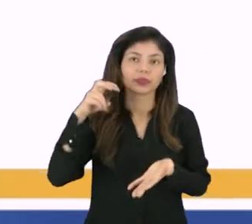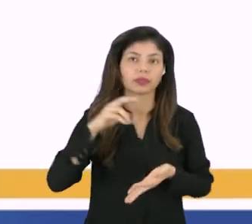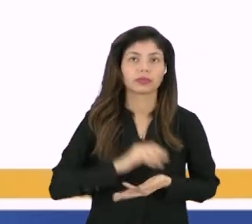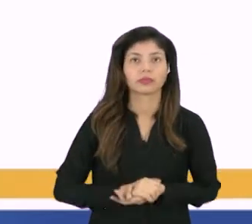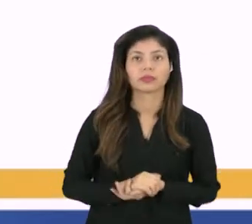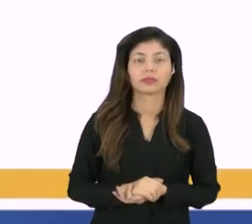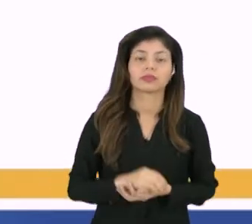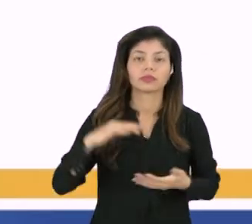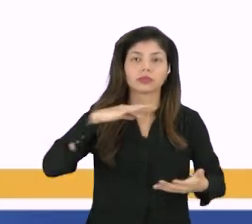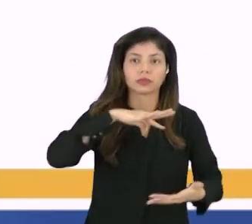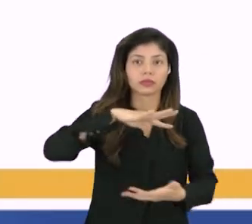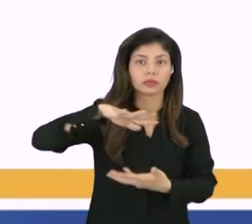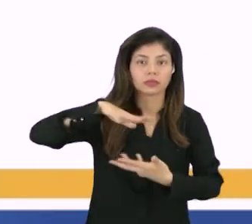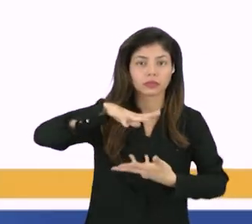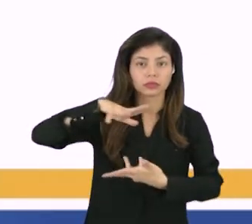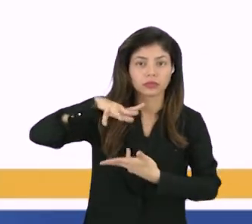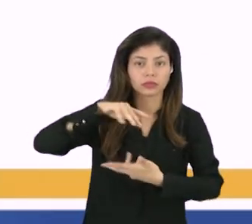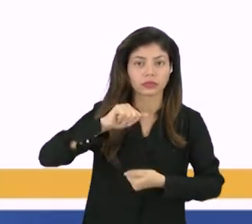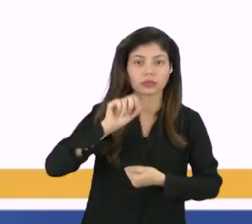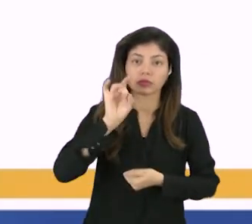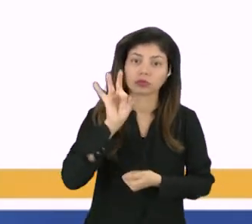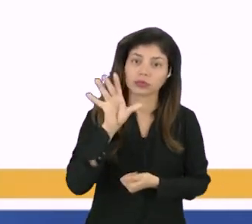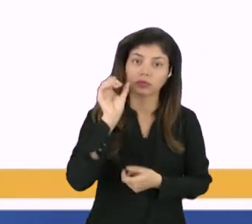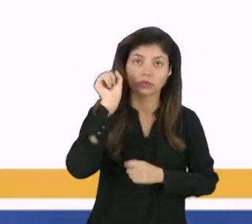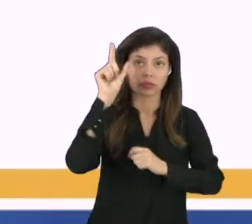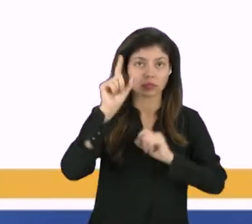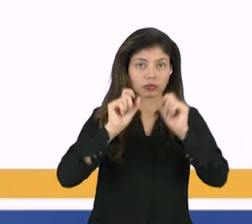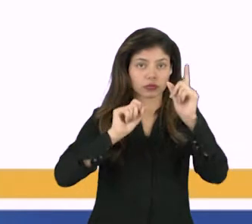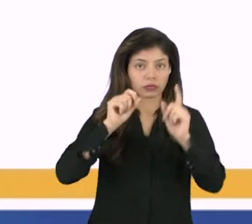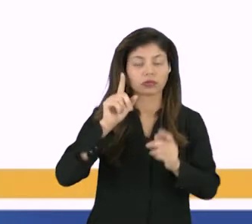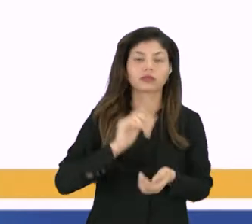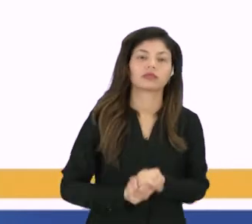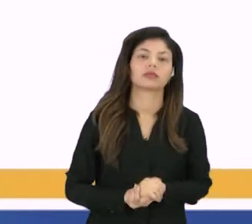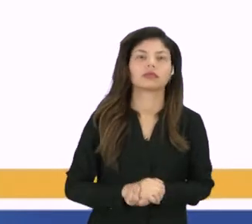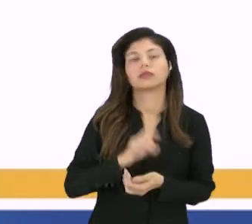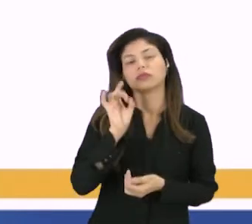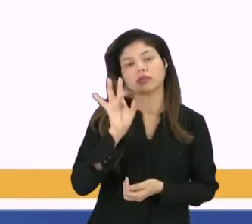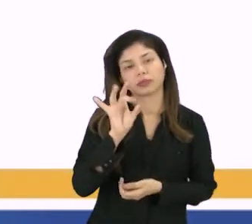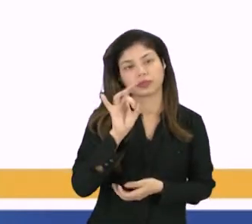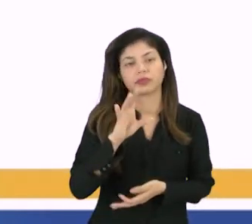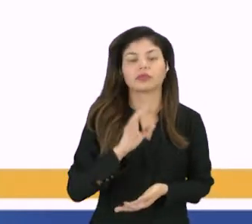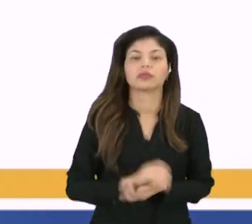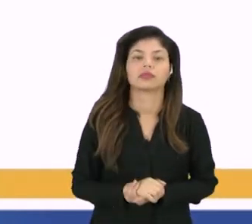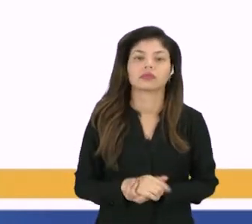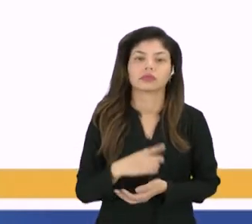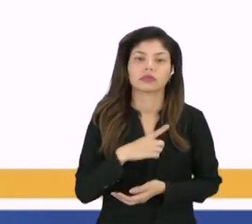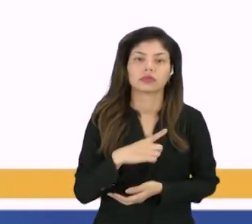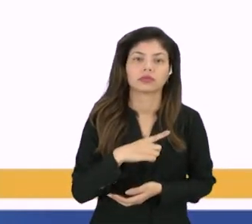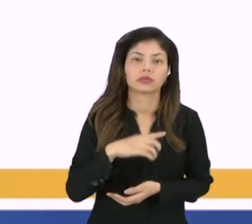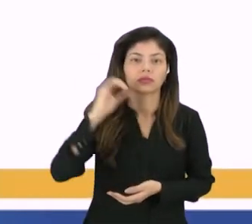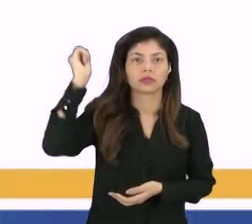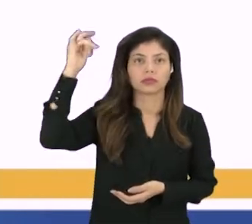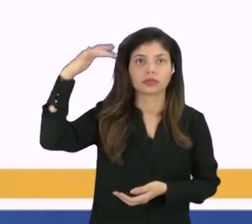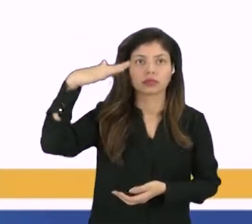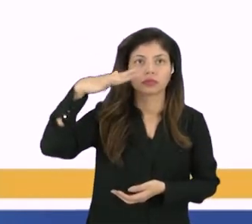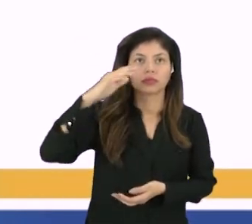Esses planetas, somente as estrelas emitem luz, os demais planetas eles refletem a luz recebida.